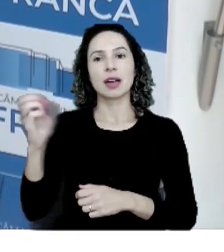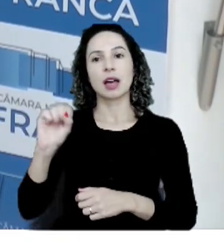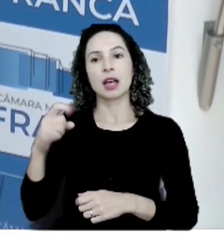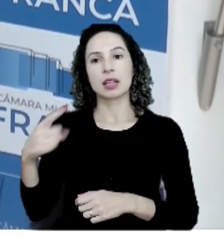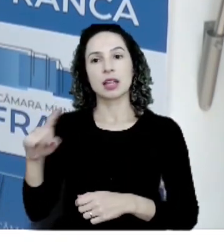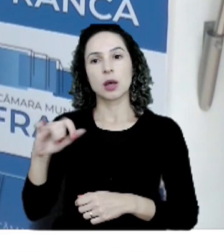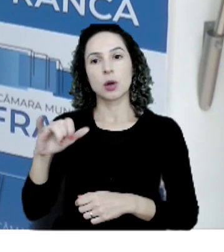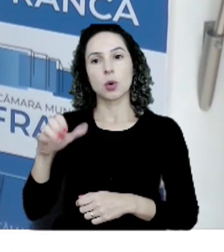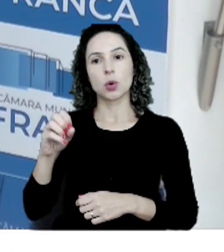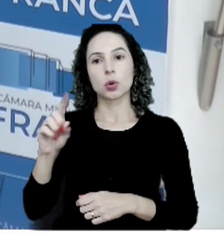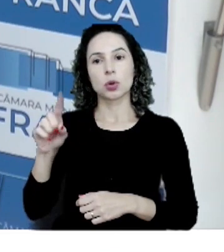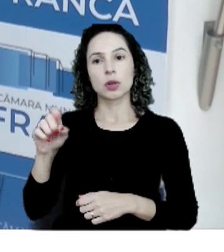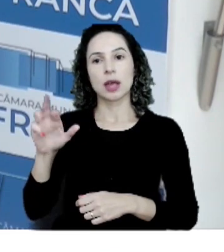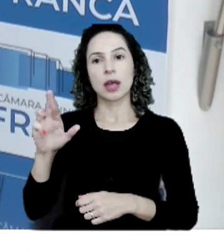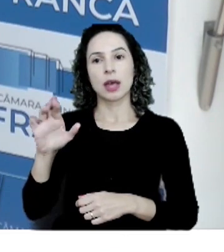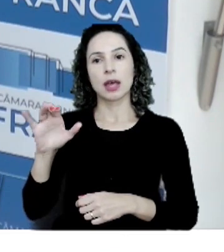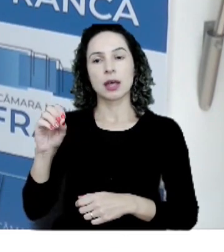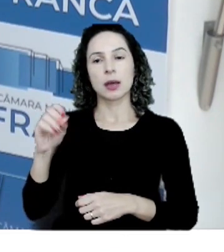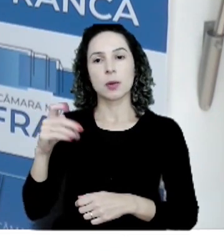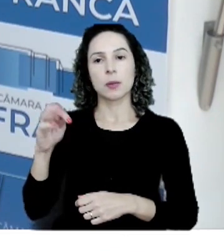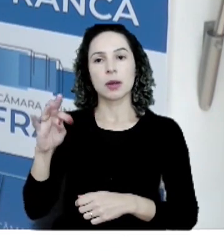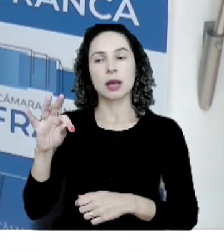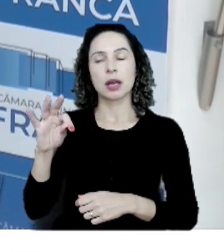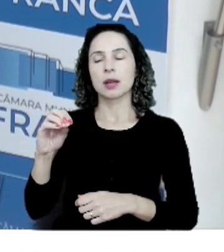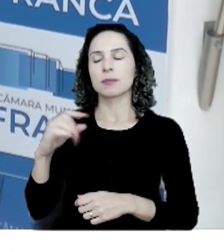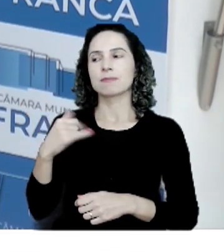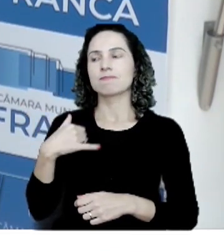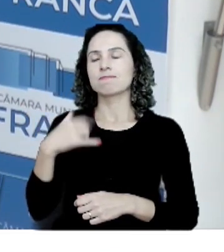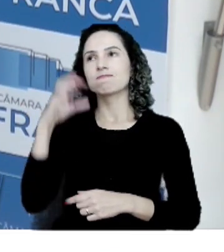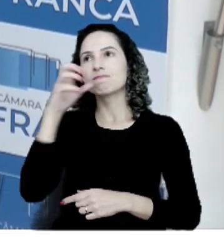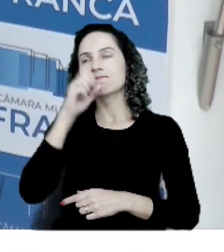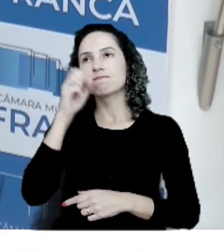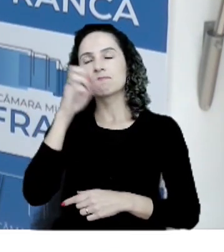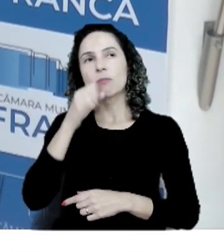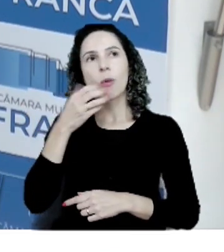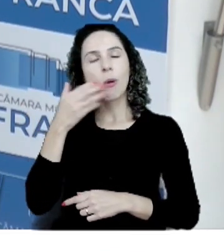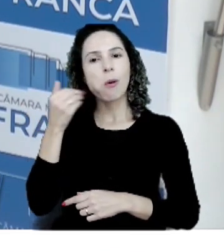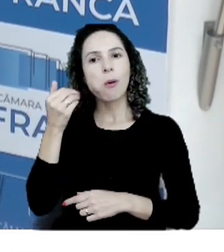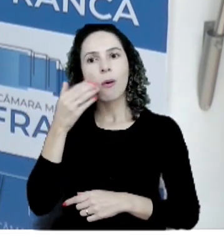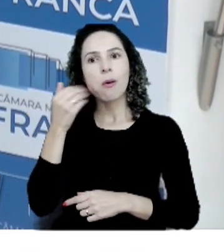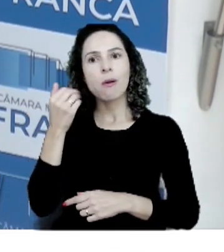Preto, no qual nós tivemos um grande aprendizado e,